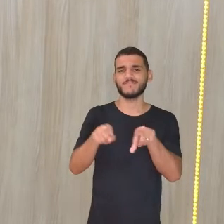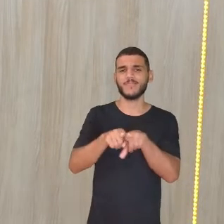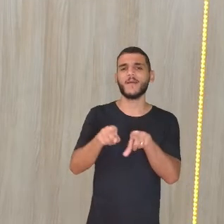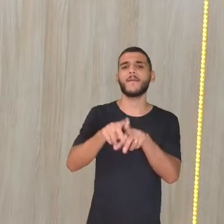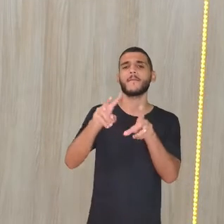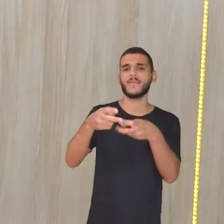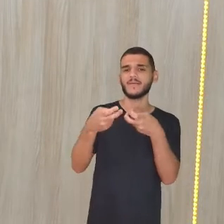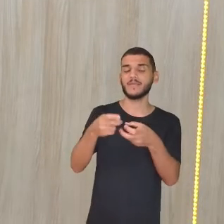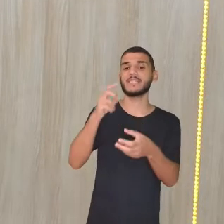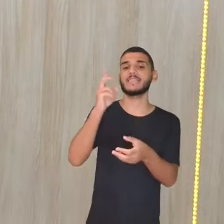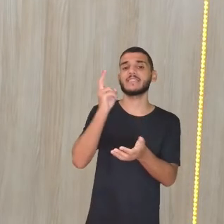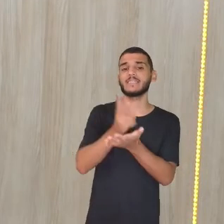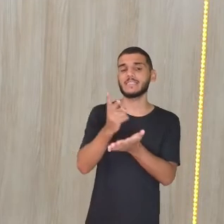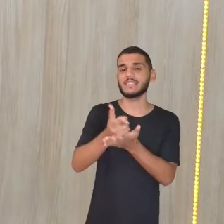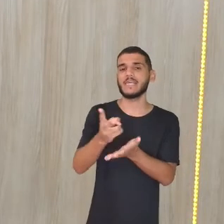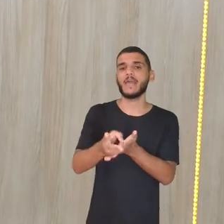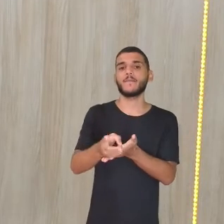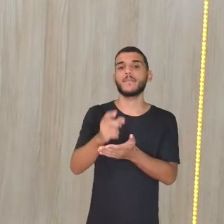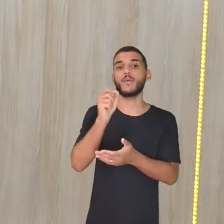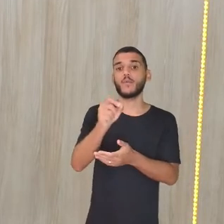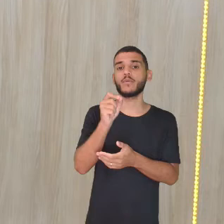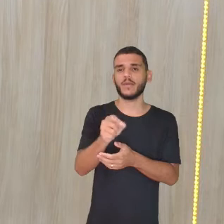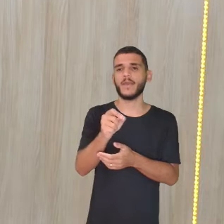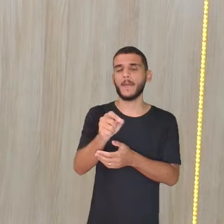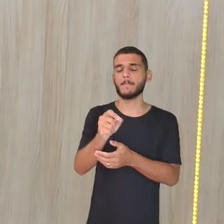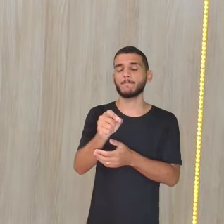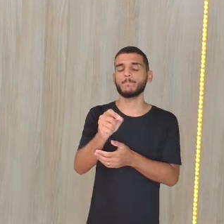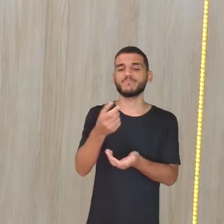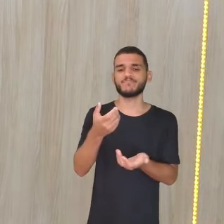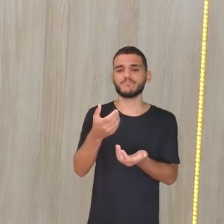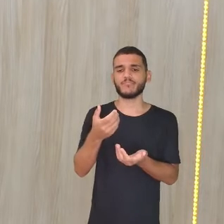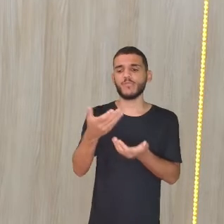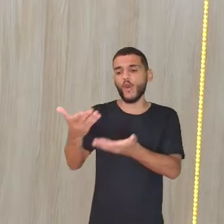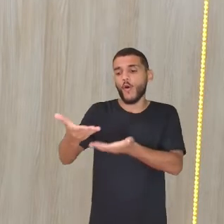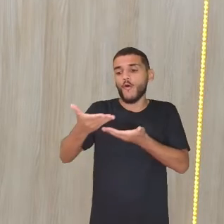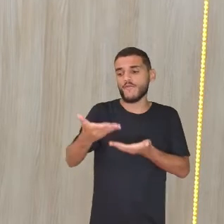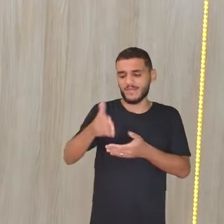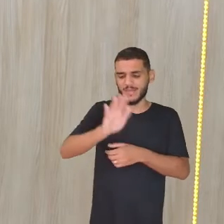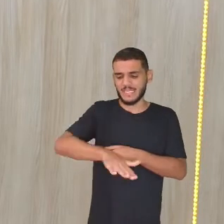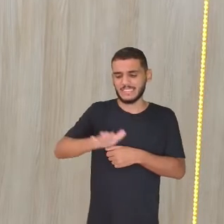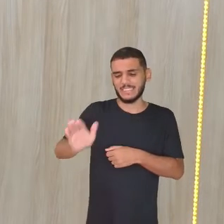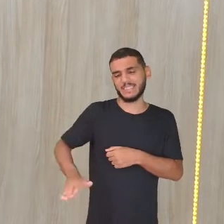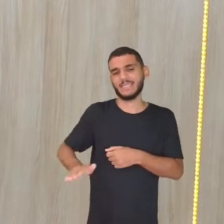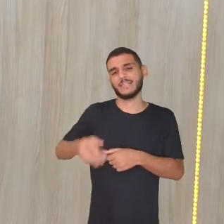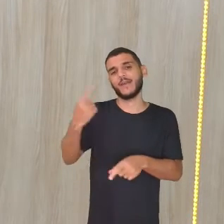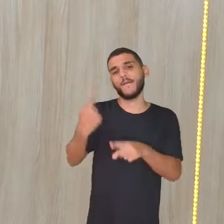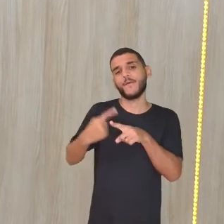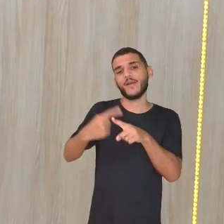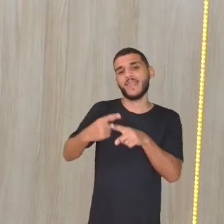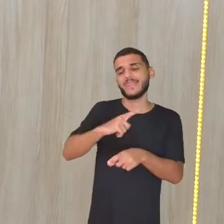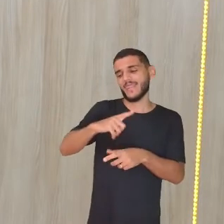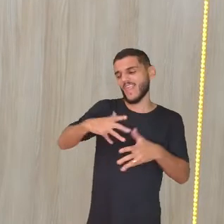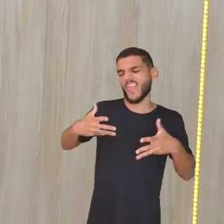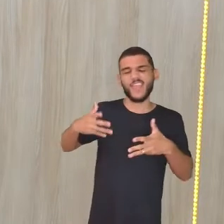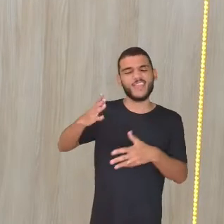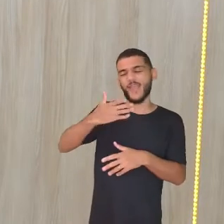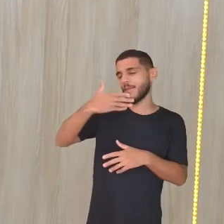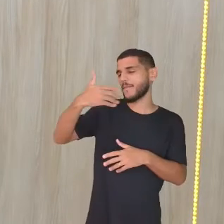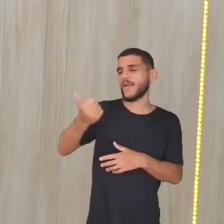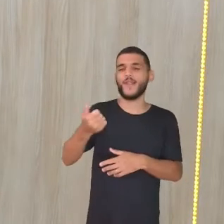sempre atrair o nosso público-alvo com o que há de melhor, o que desperta, não é?